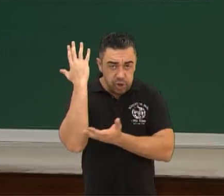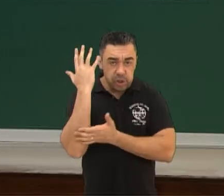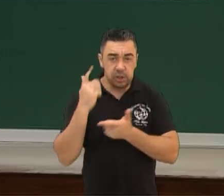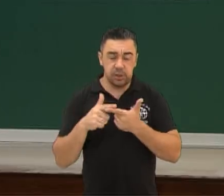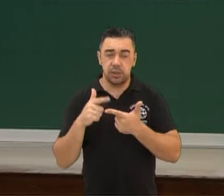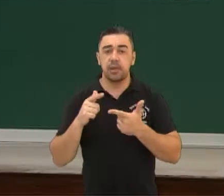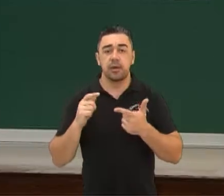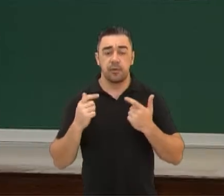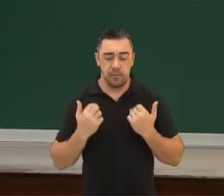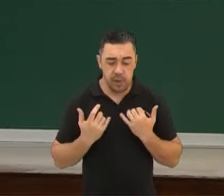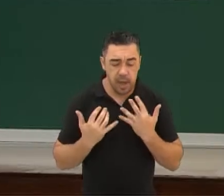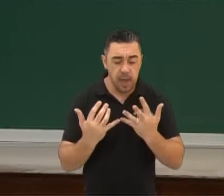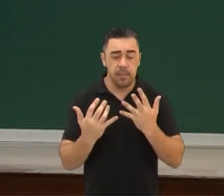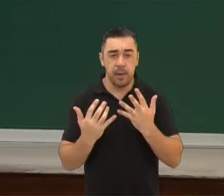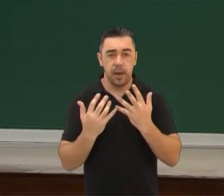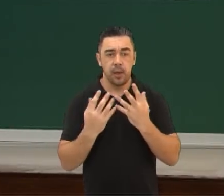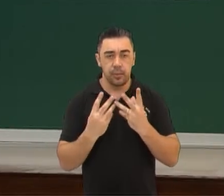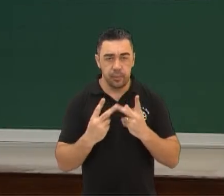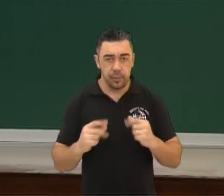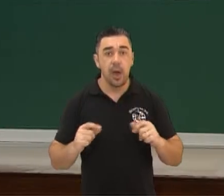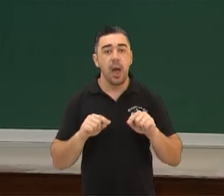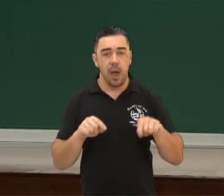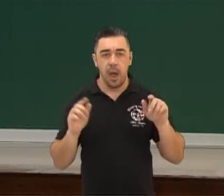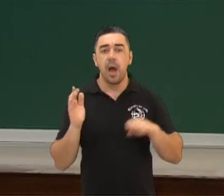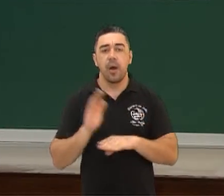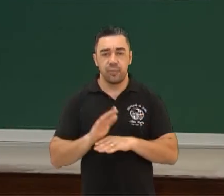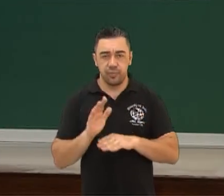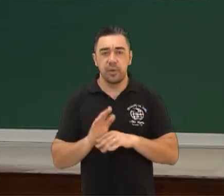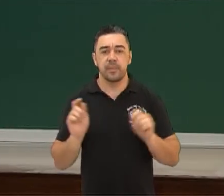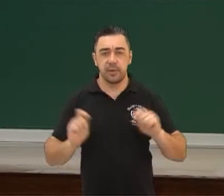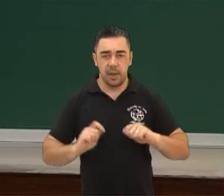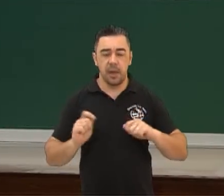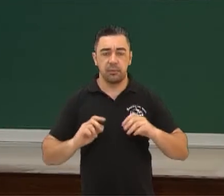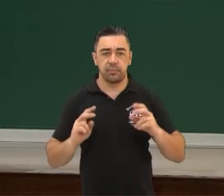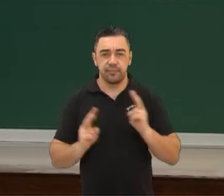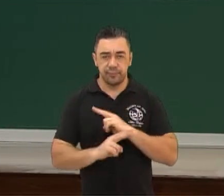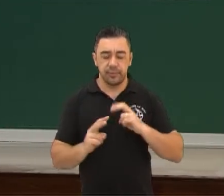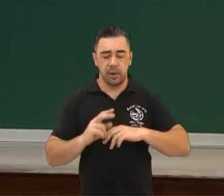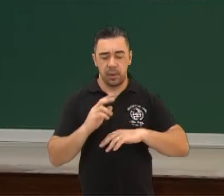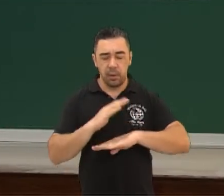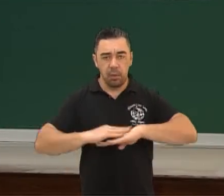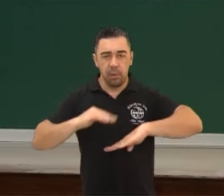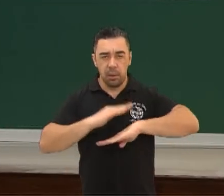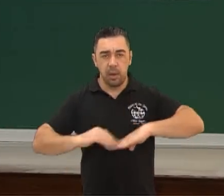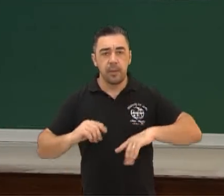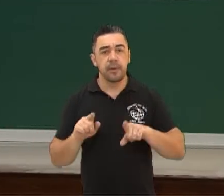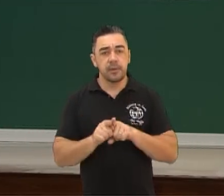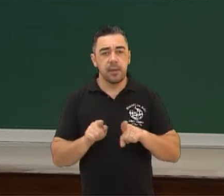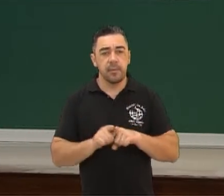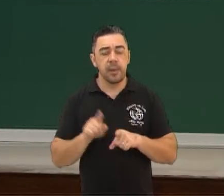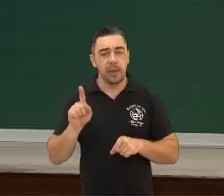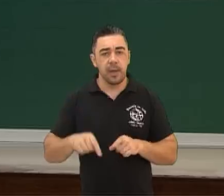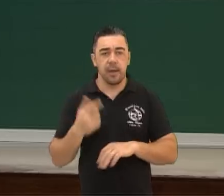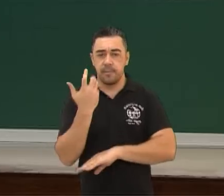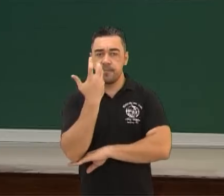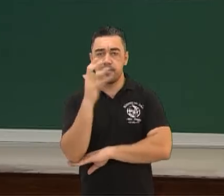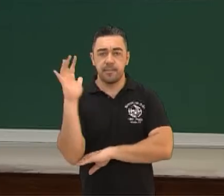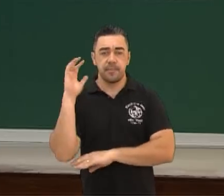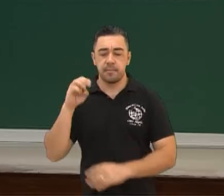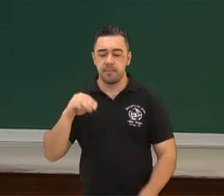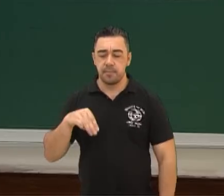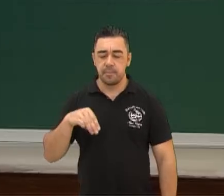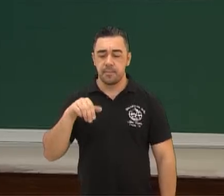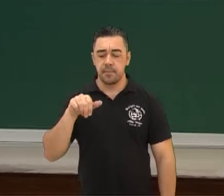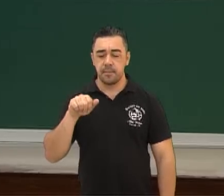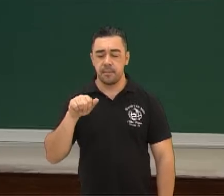processo de erosão. Então, são diversos fatores. Além disso, a retirada da mata ciliar. O que é a